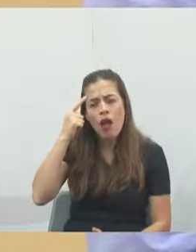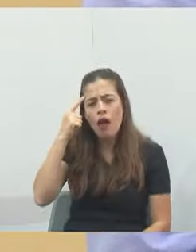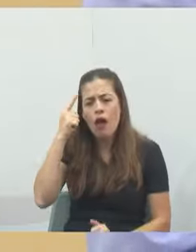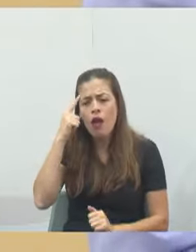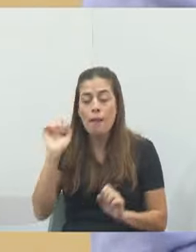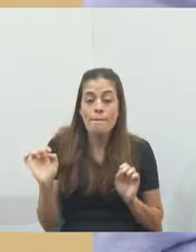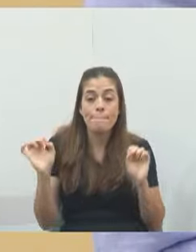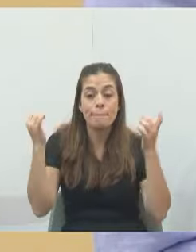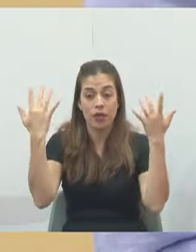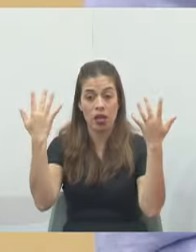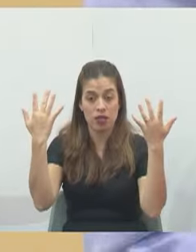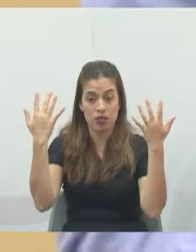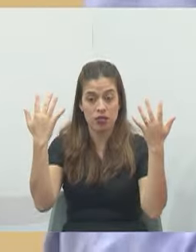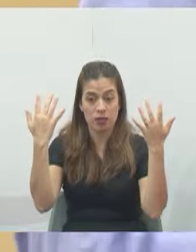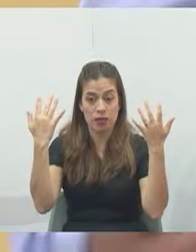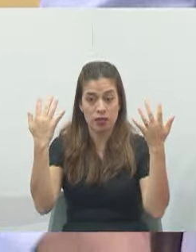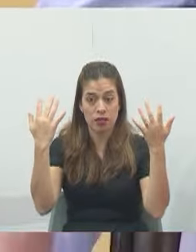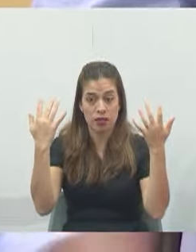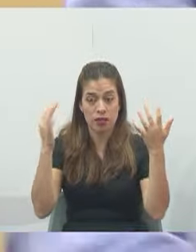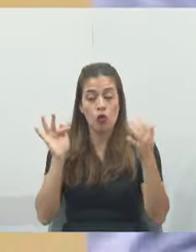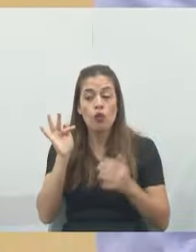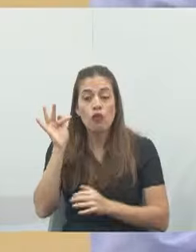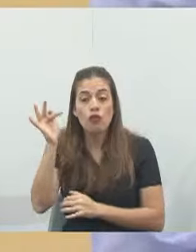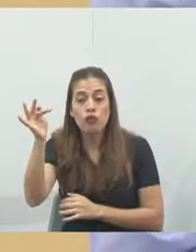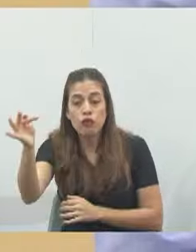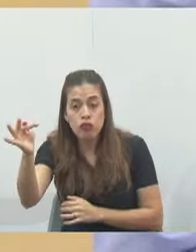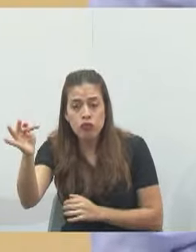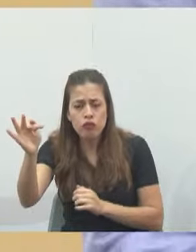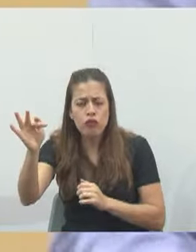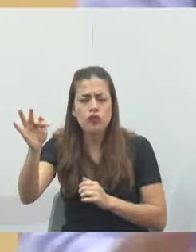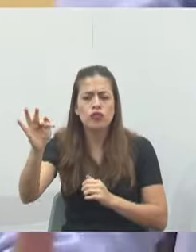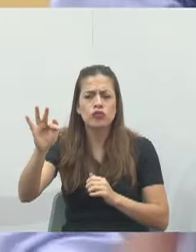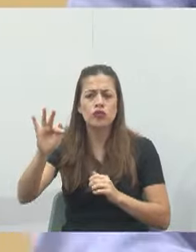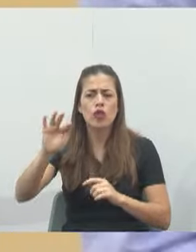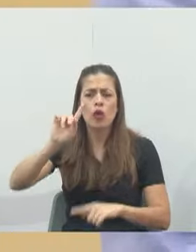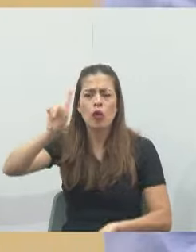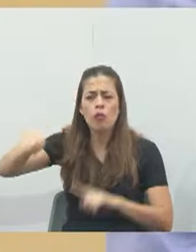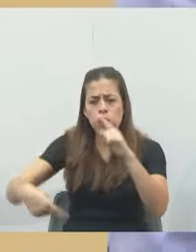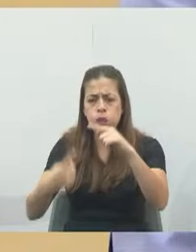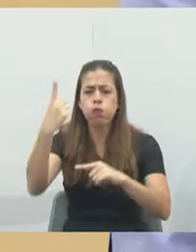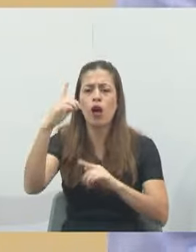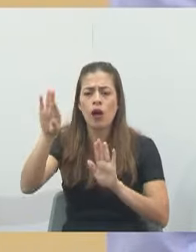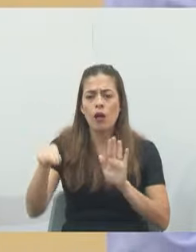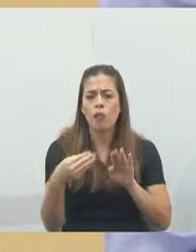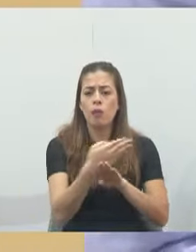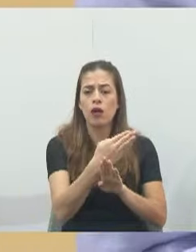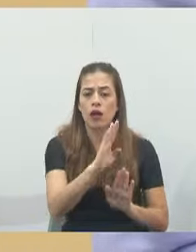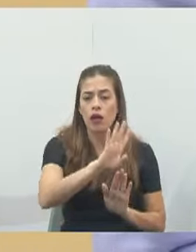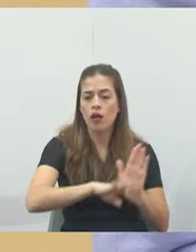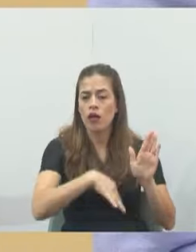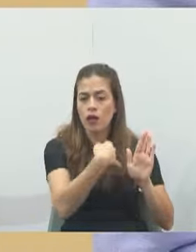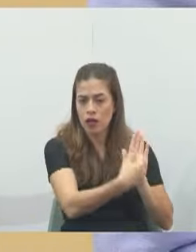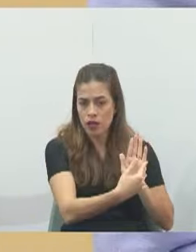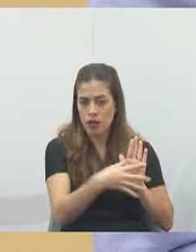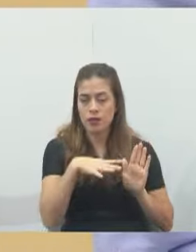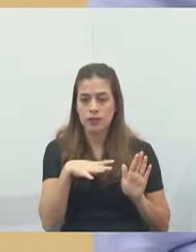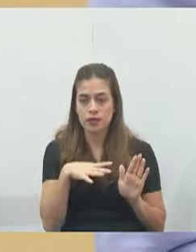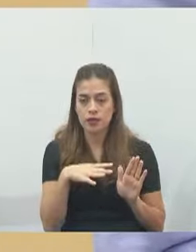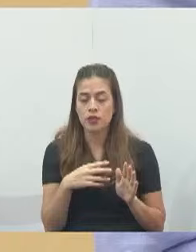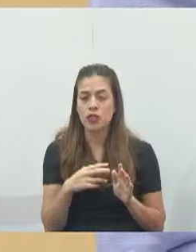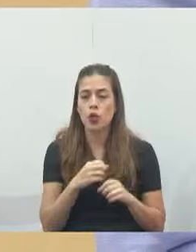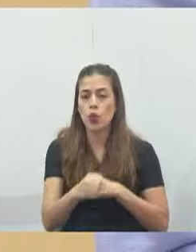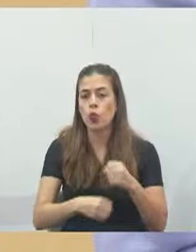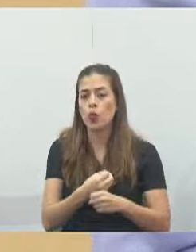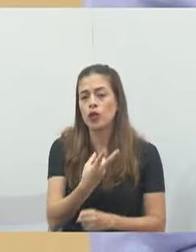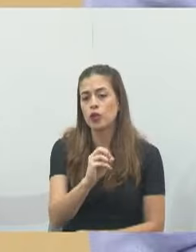nessa festa para que no futuro ela se tornasse parte do calendário de eventos do município.